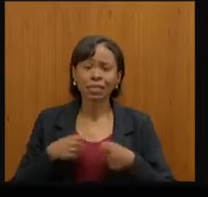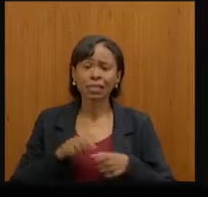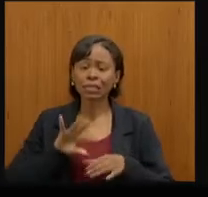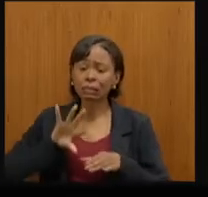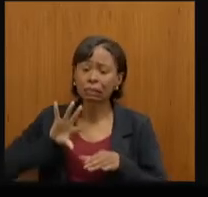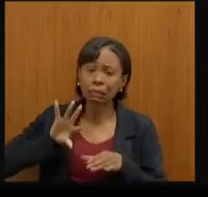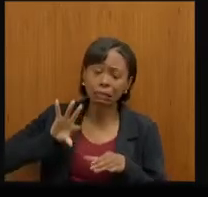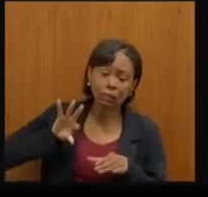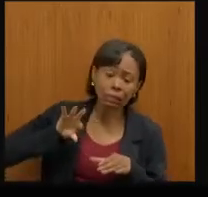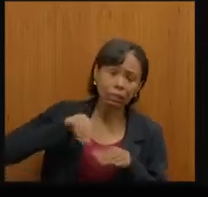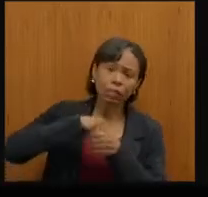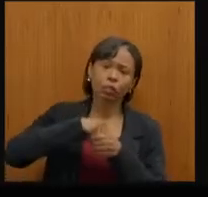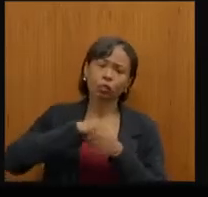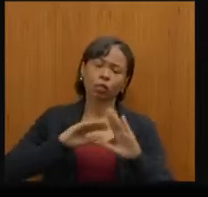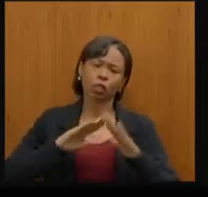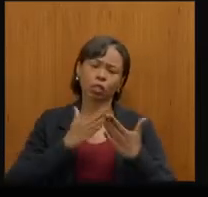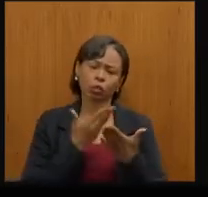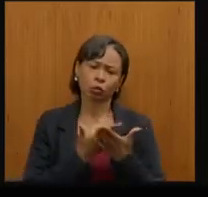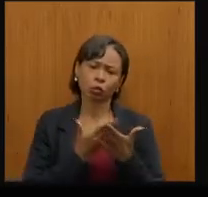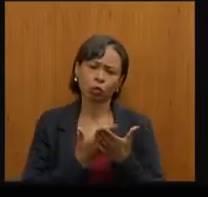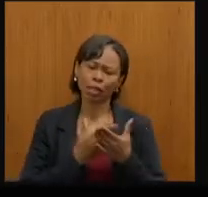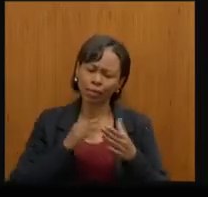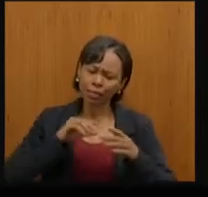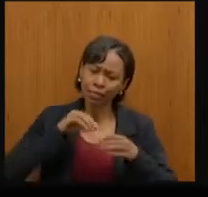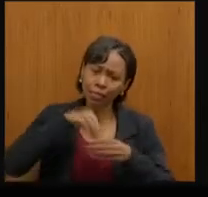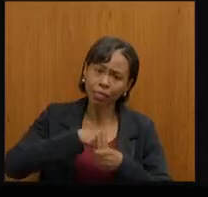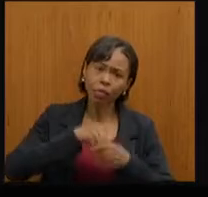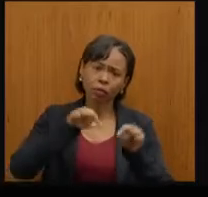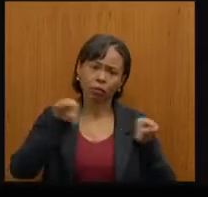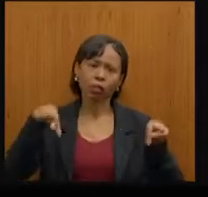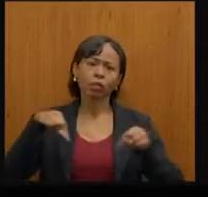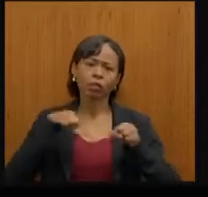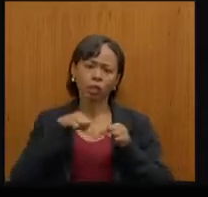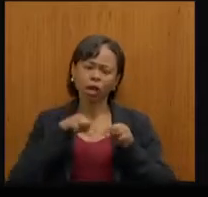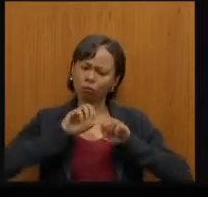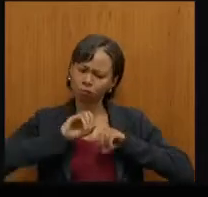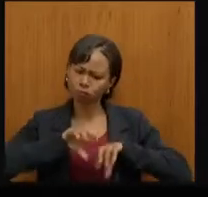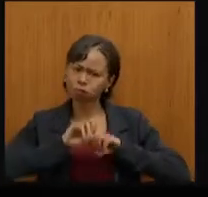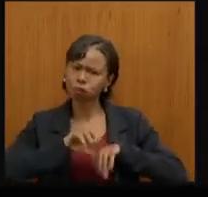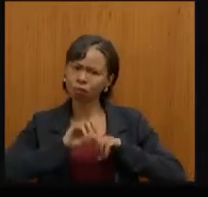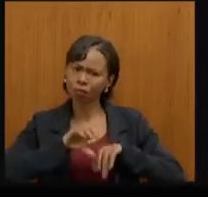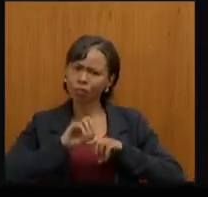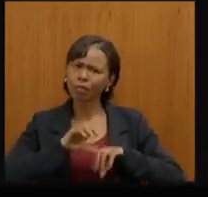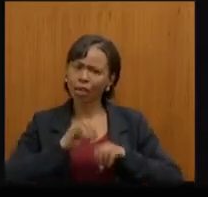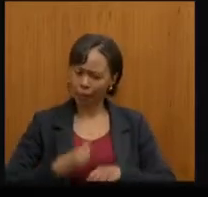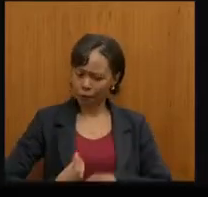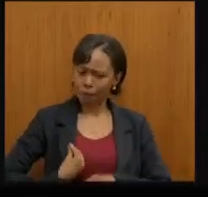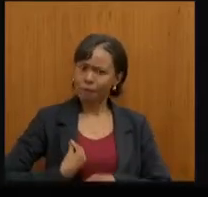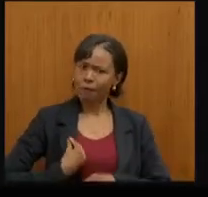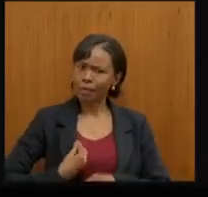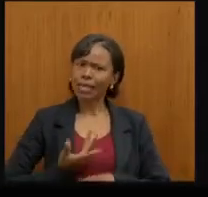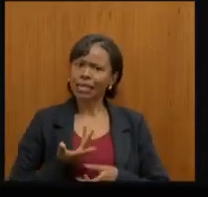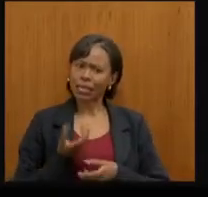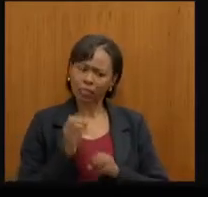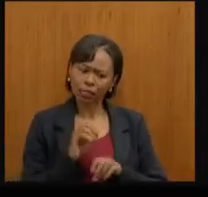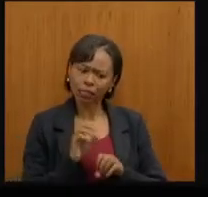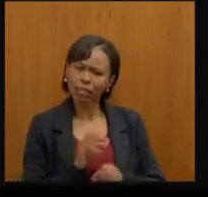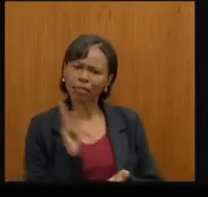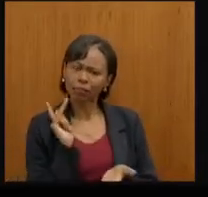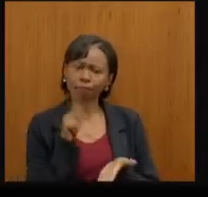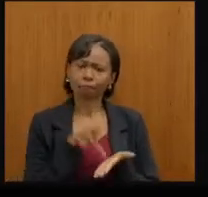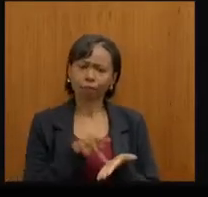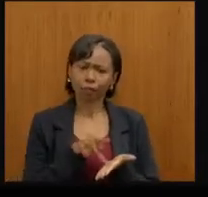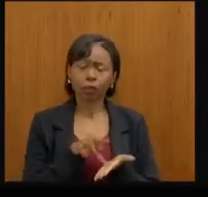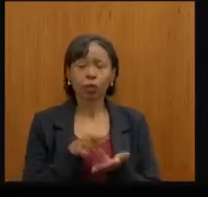entrar dentro da sala de aula sabe a sala de aula a gente tem que levar a vida da verdadeiro para ele e como os